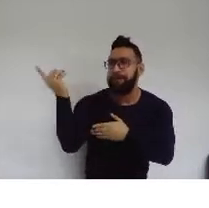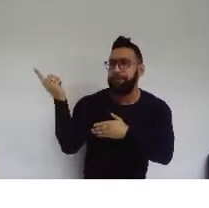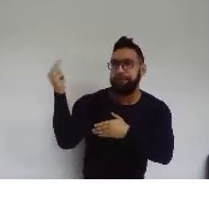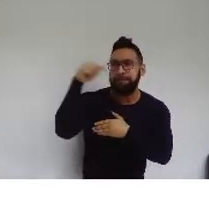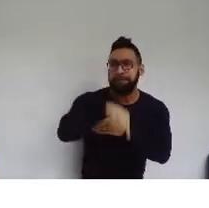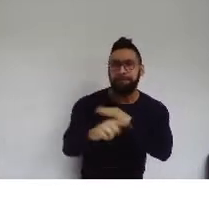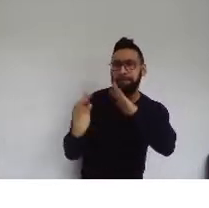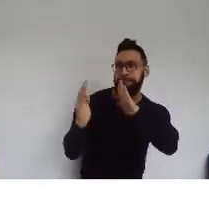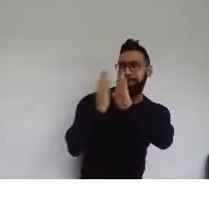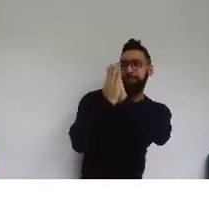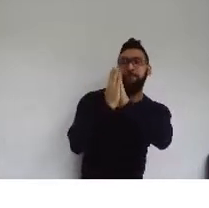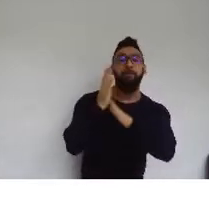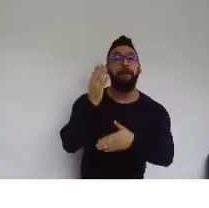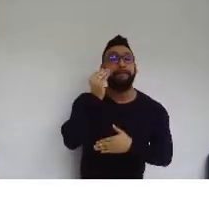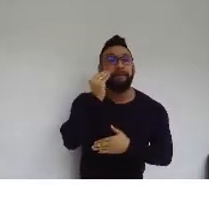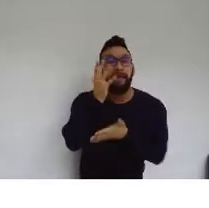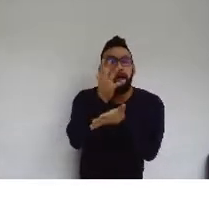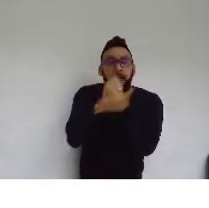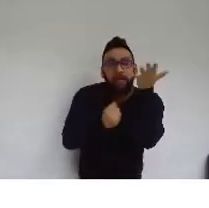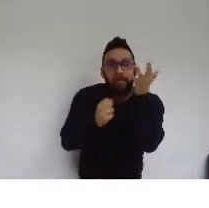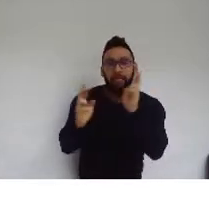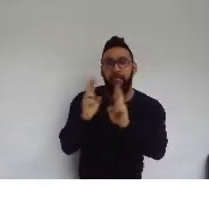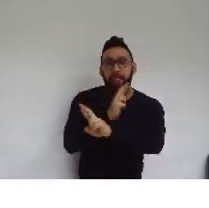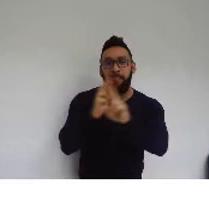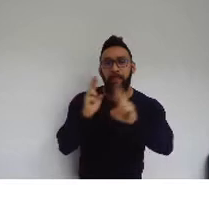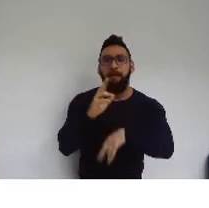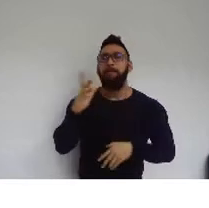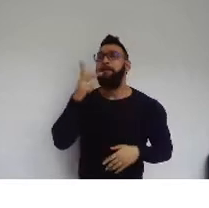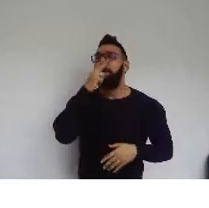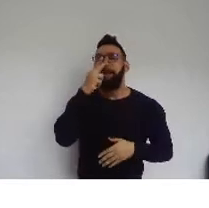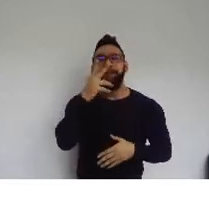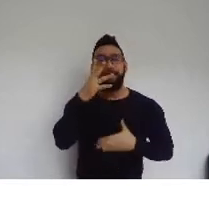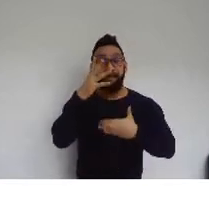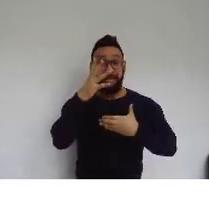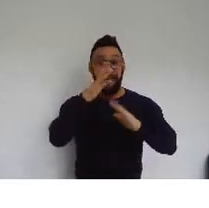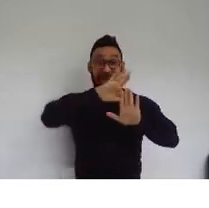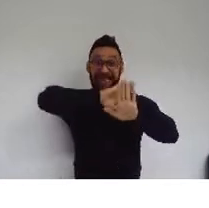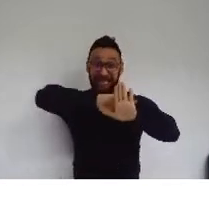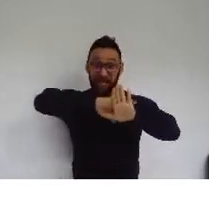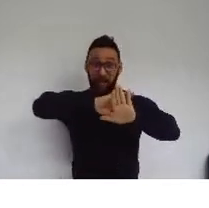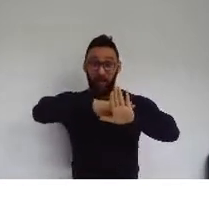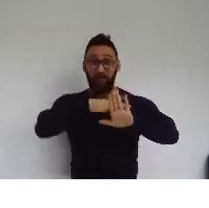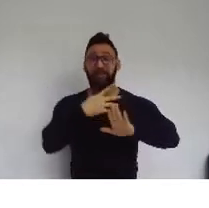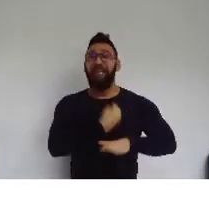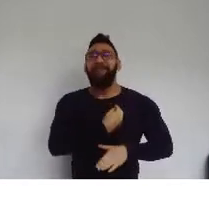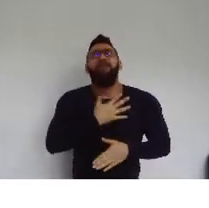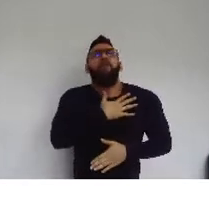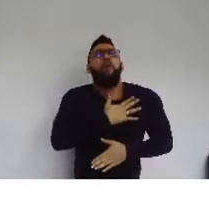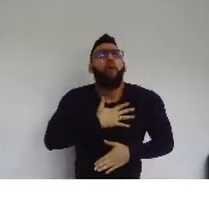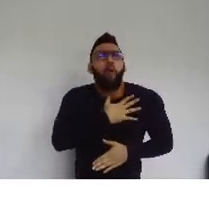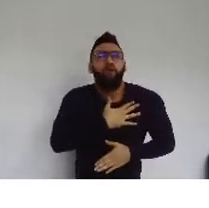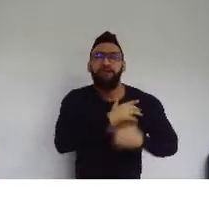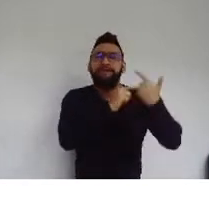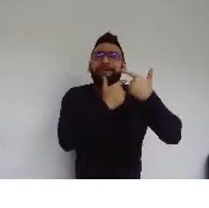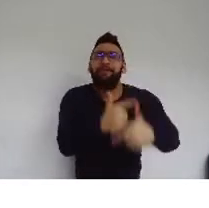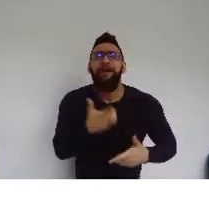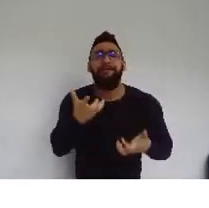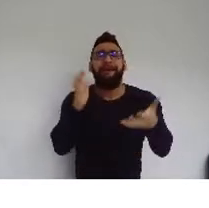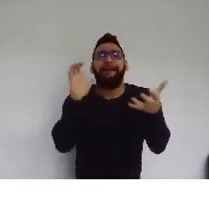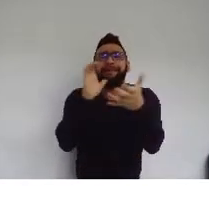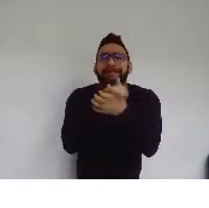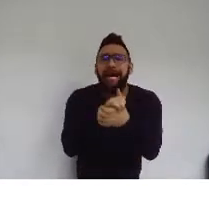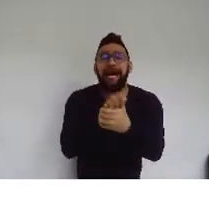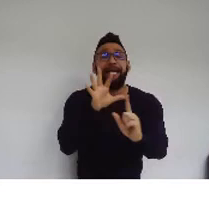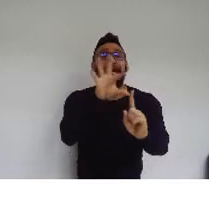Ele parece ecoar discursos sobre casamentos tradicionais cristalizados, sobre a busca do parceiro, a parceira ideal,